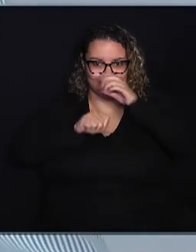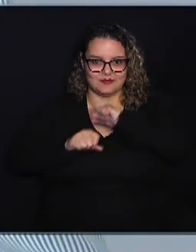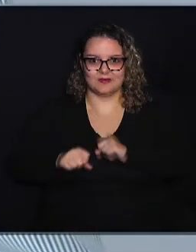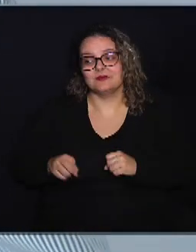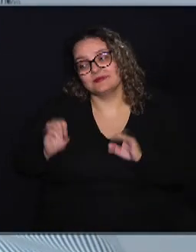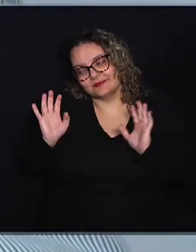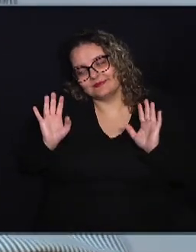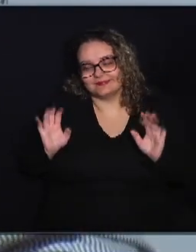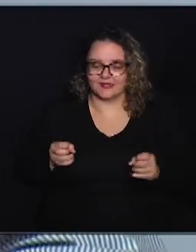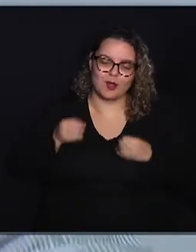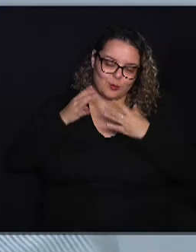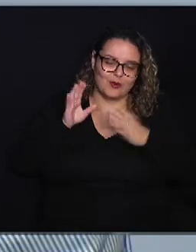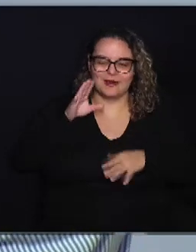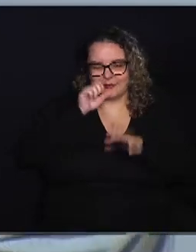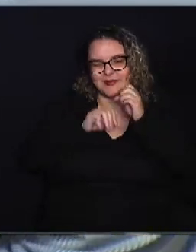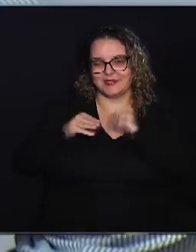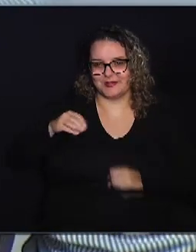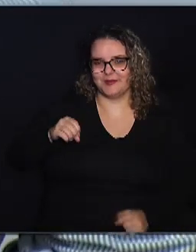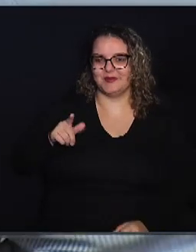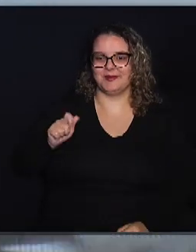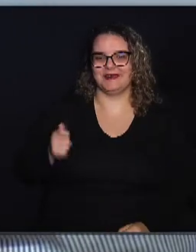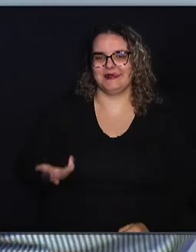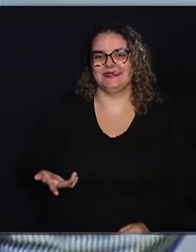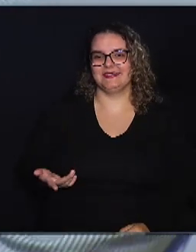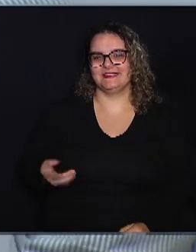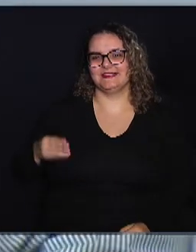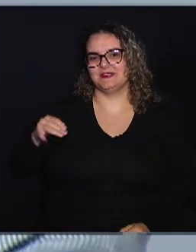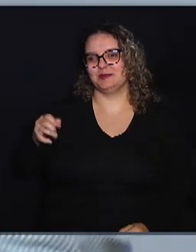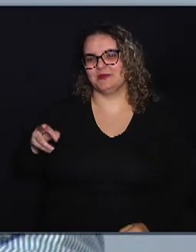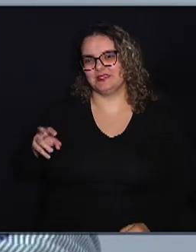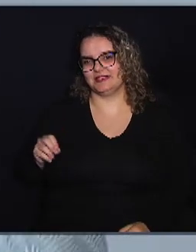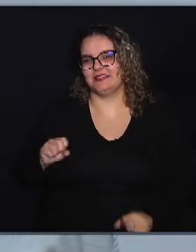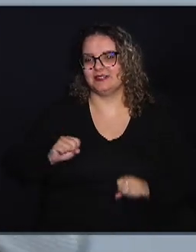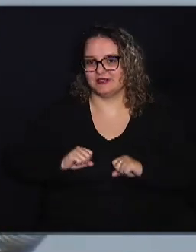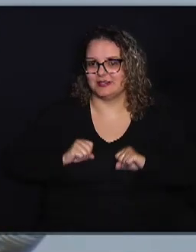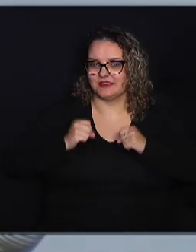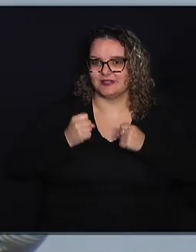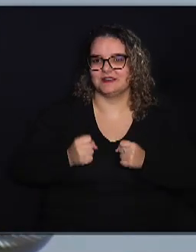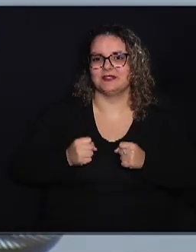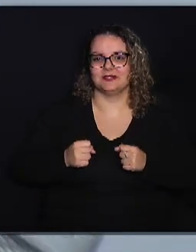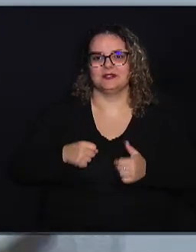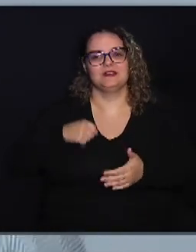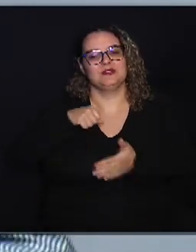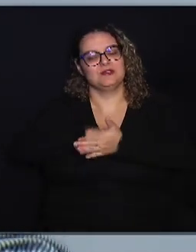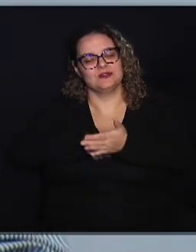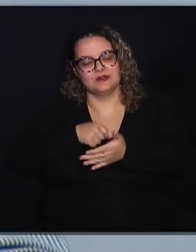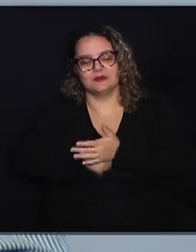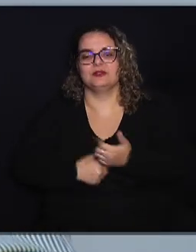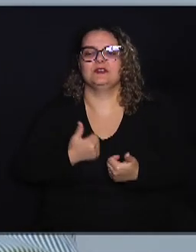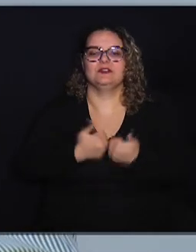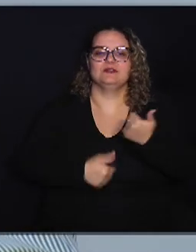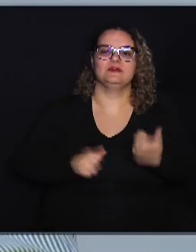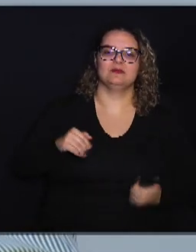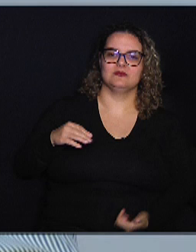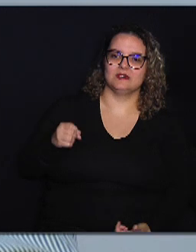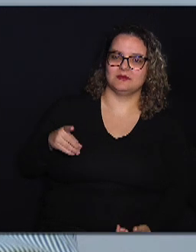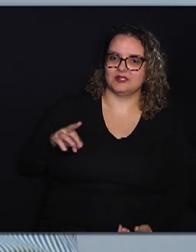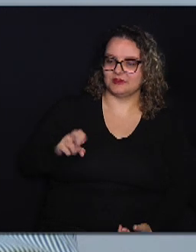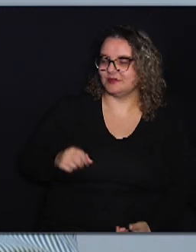né, Mineiro? Você aprendia com Monga, né? O Mineiro é uma pessoa dedicada, dedicou muito ao futebol amador na cidade de